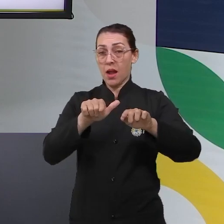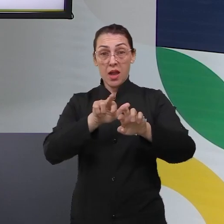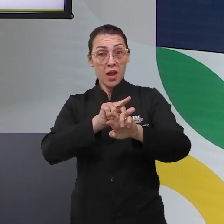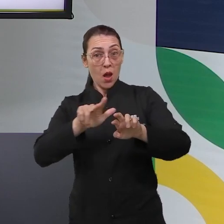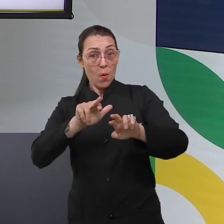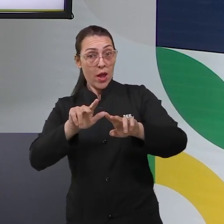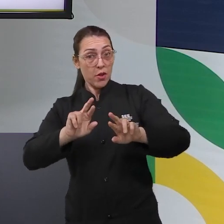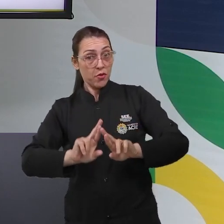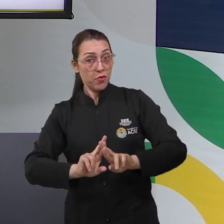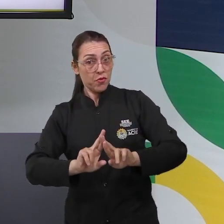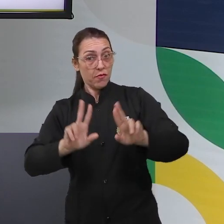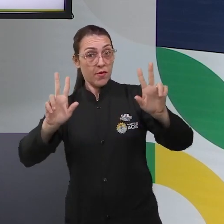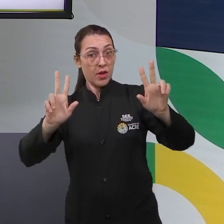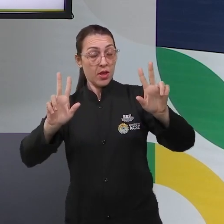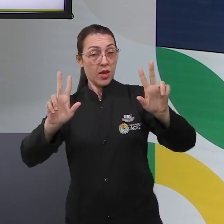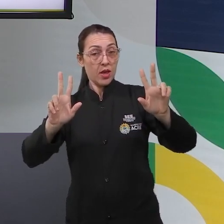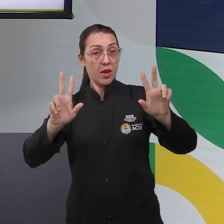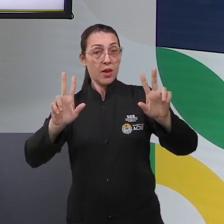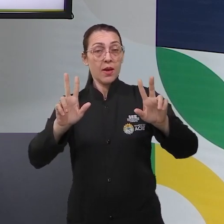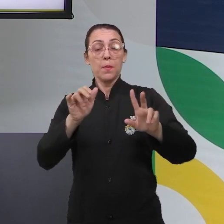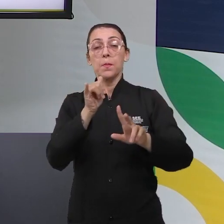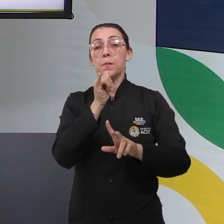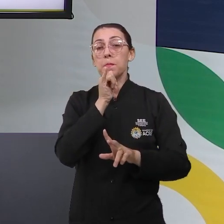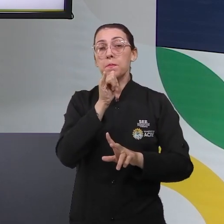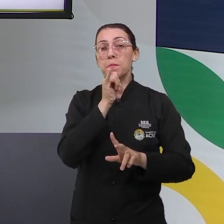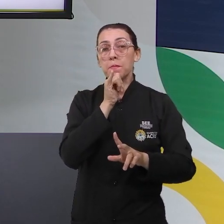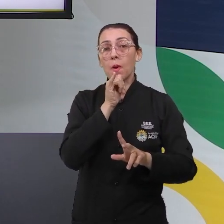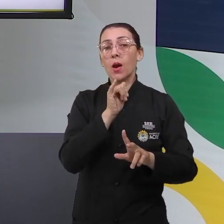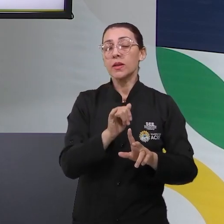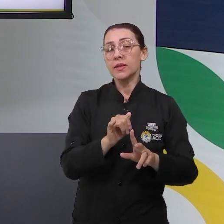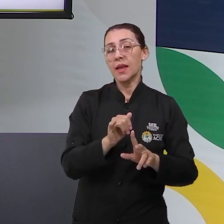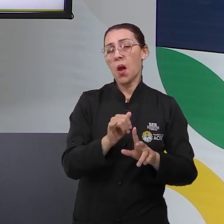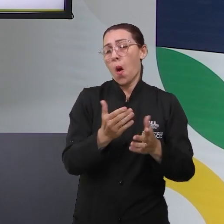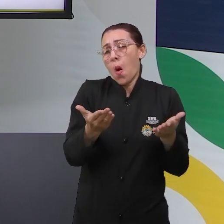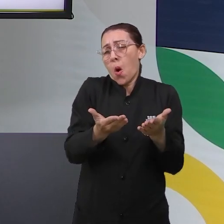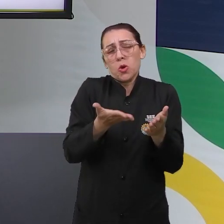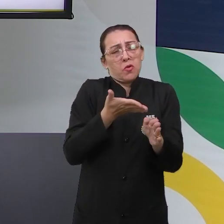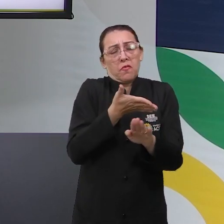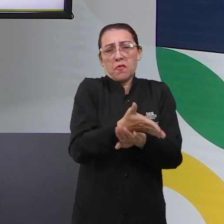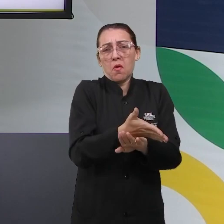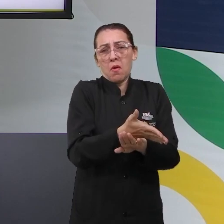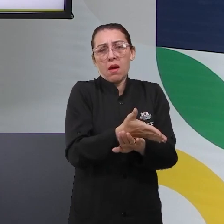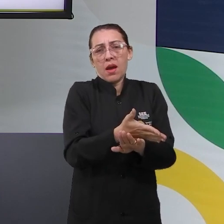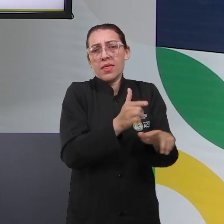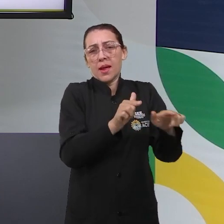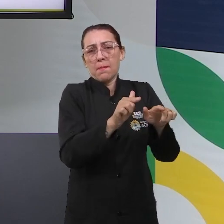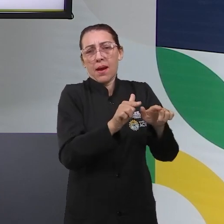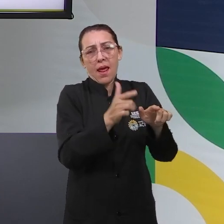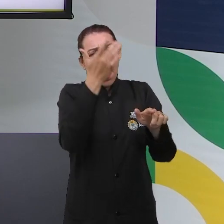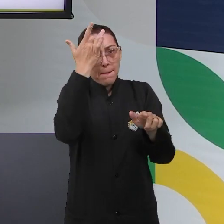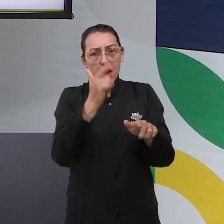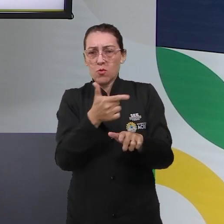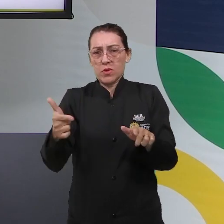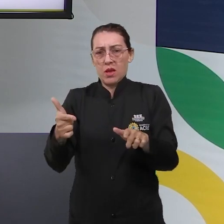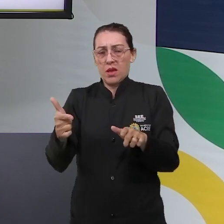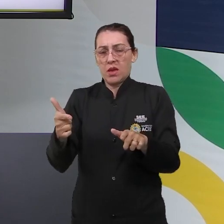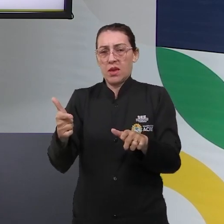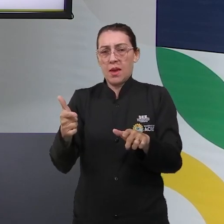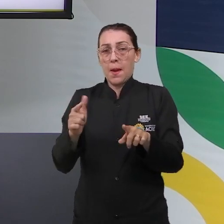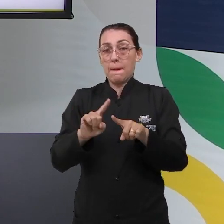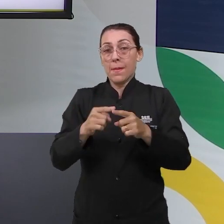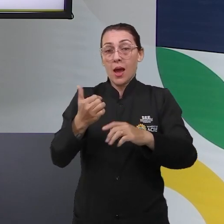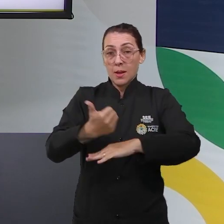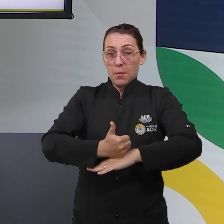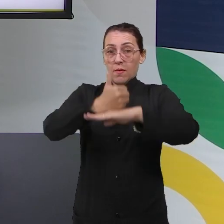palavras de formas isoladas, por exemplo, um trabalho pode ser uma diária, pode ser algo que você está desenvolvendo no momento, e